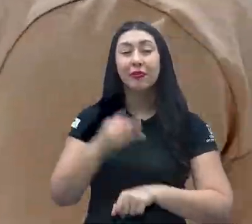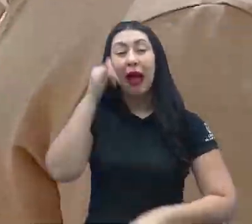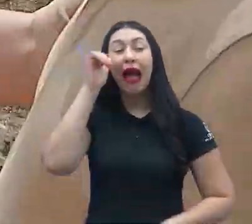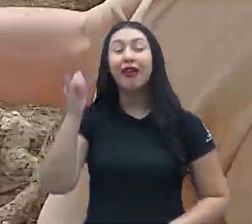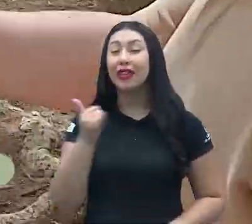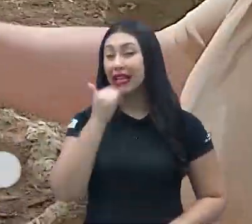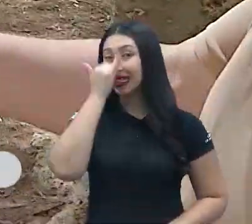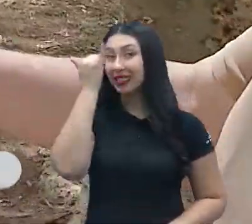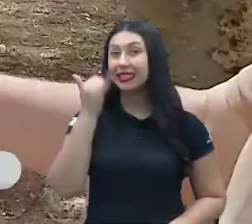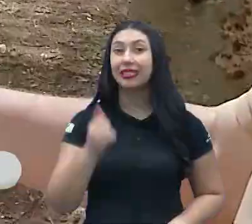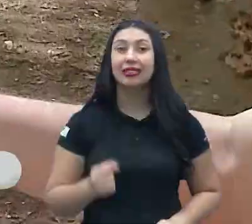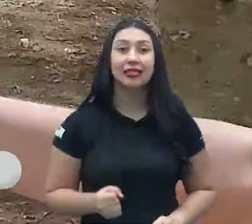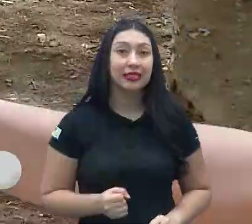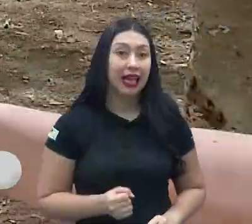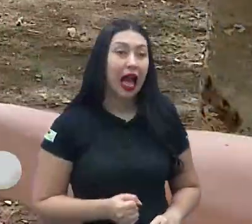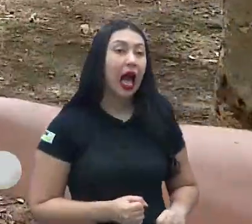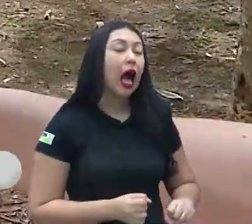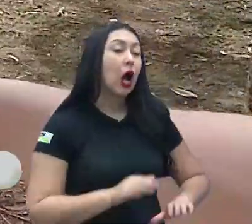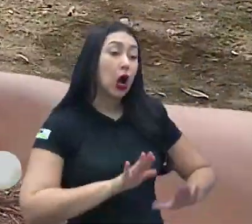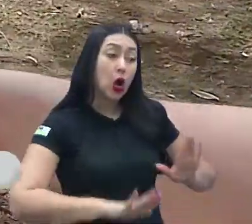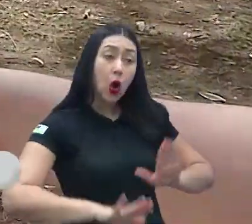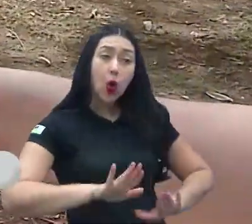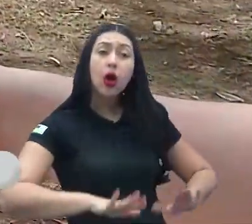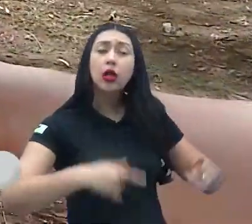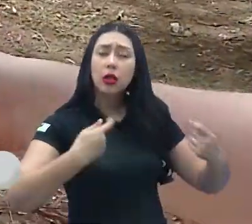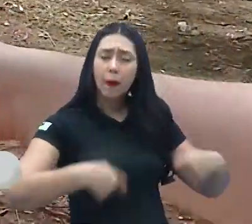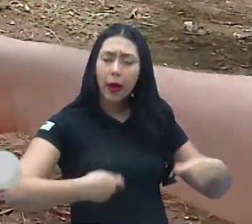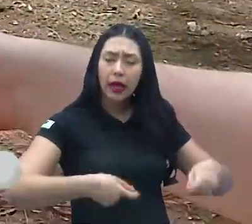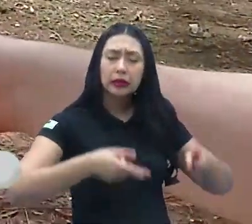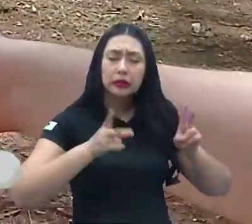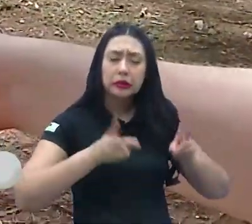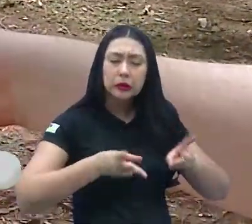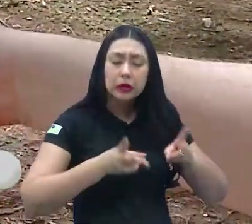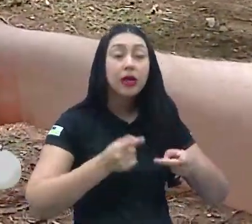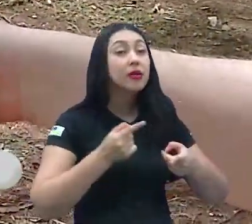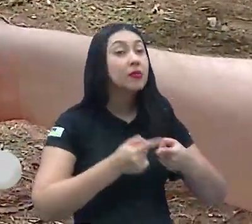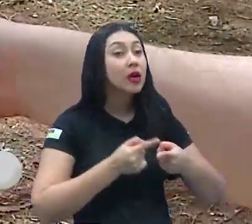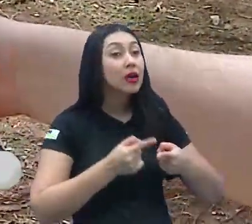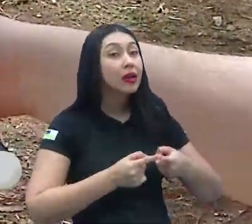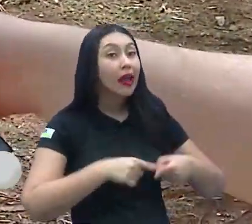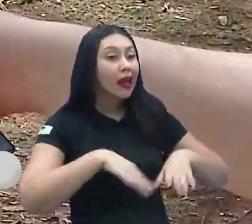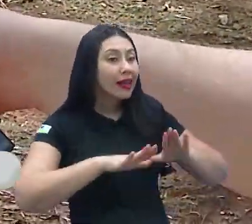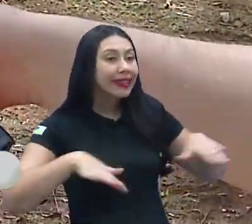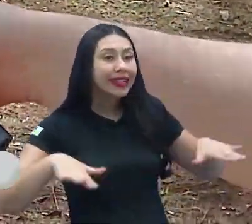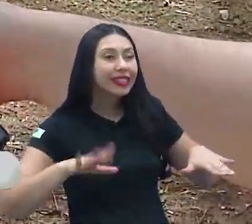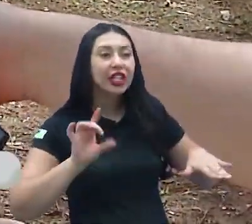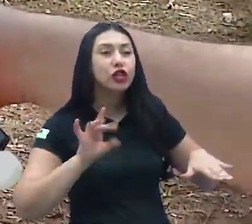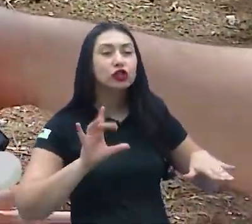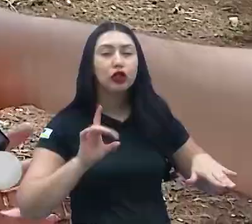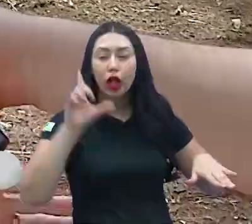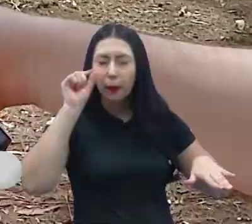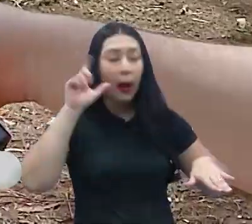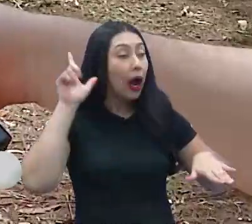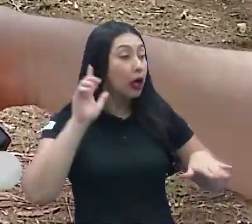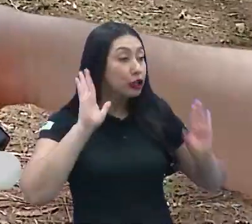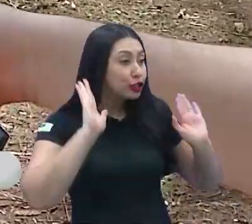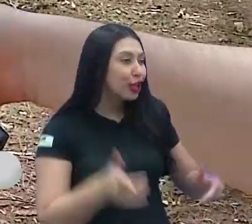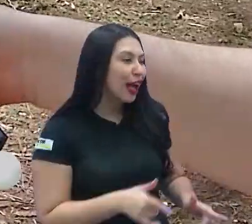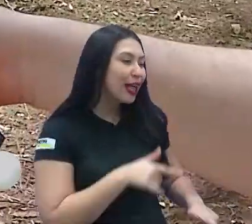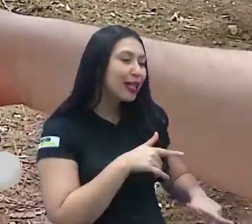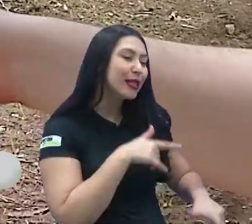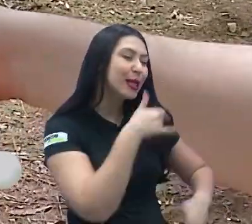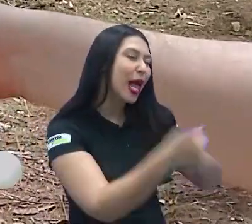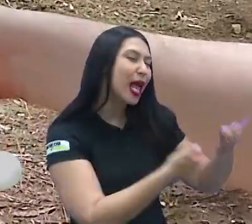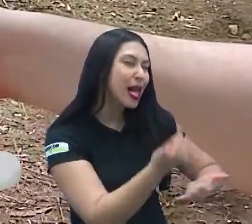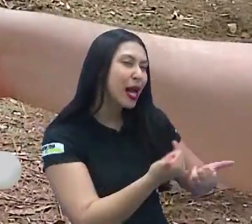domésticos? Cuidado tem que ser redobrado, né? Porque criança piscou, tá aprontando, tá fazendo alguma coisa.